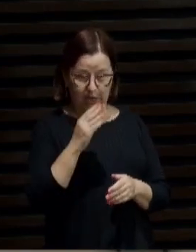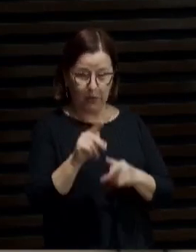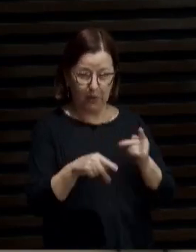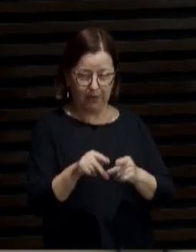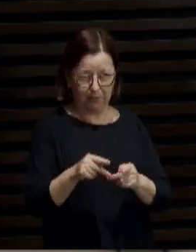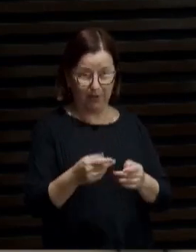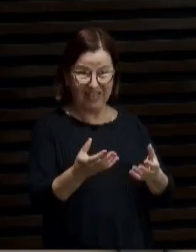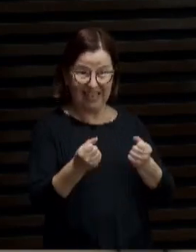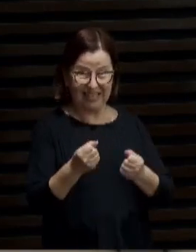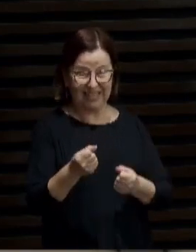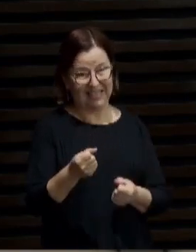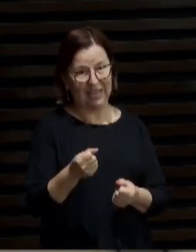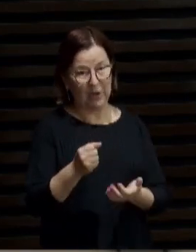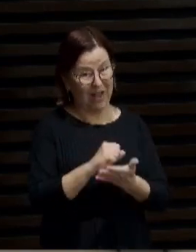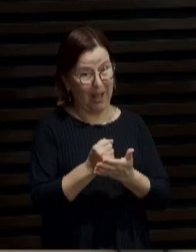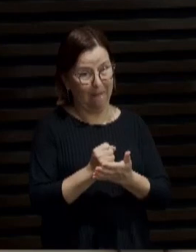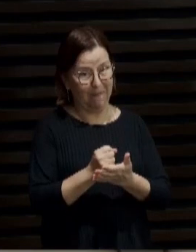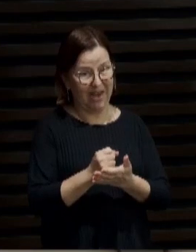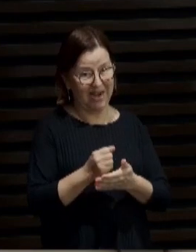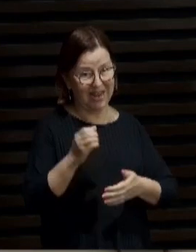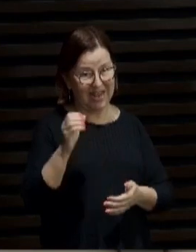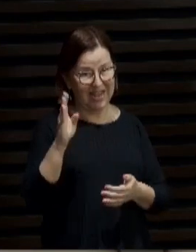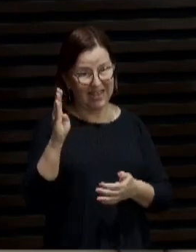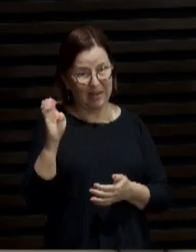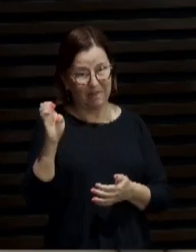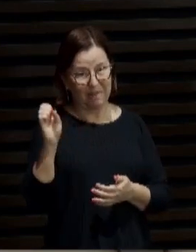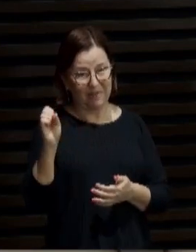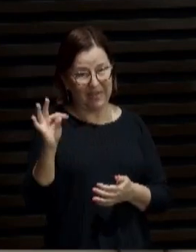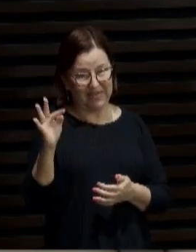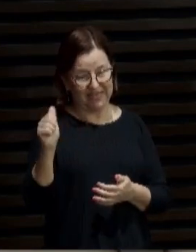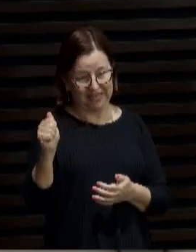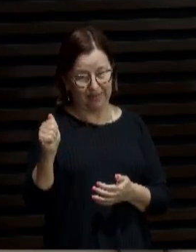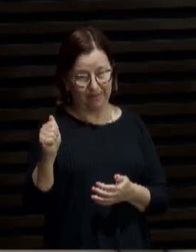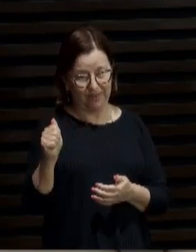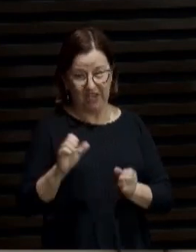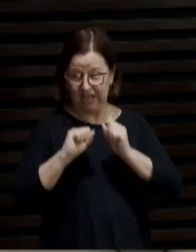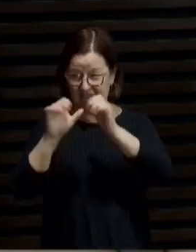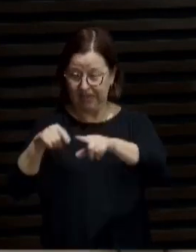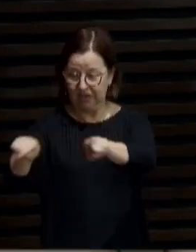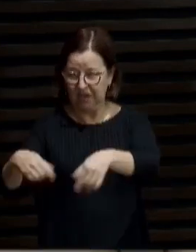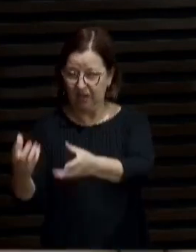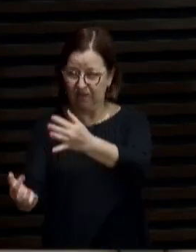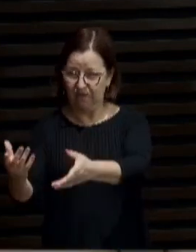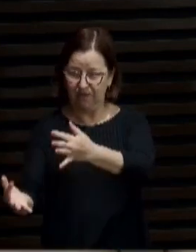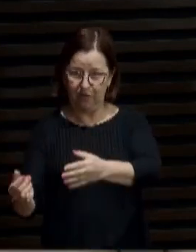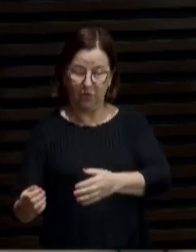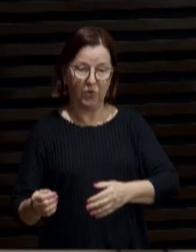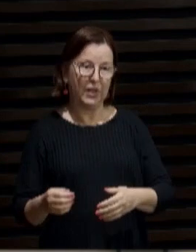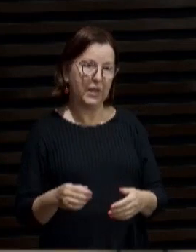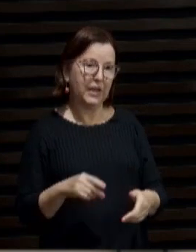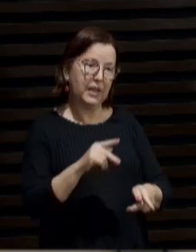sua imagem. Os dois foram lançados vivos dentro do lago de fogo que arde com enxofre. Os restantes foram mortos